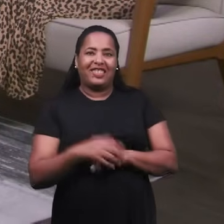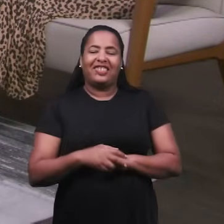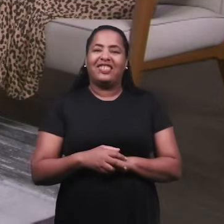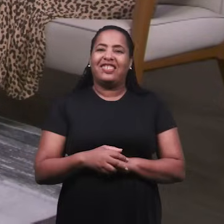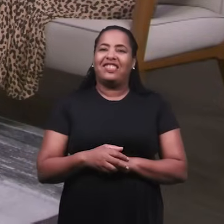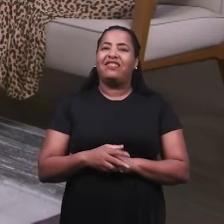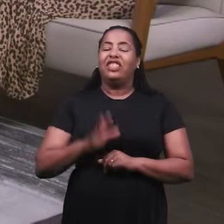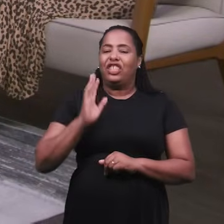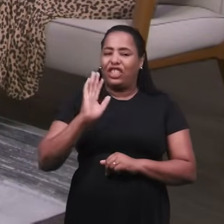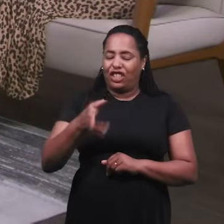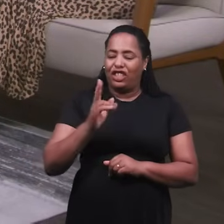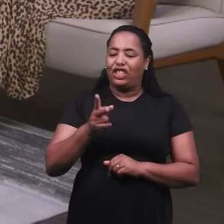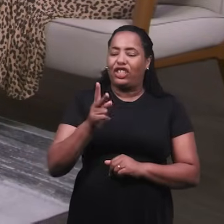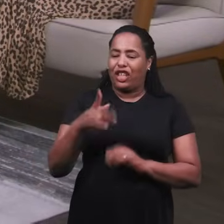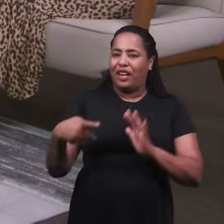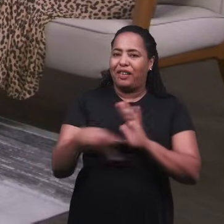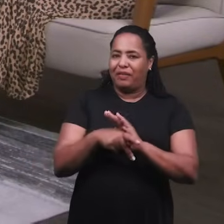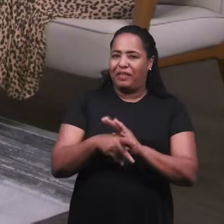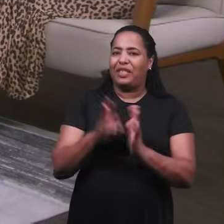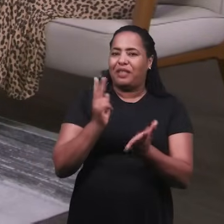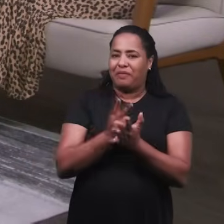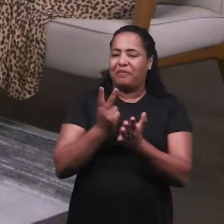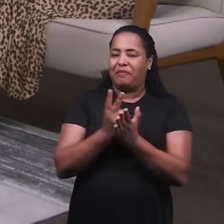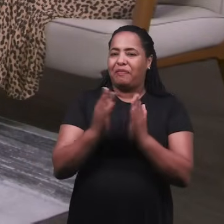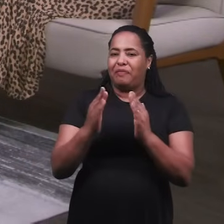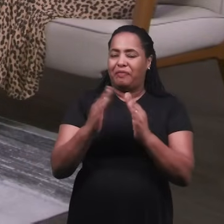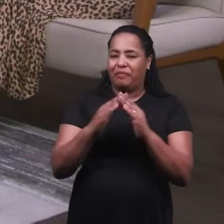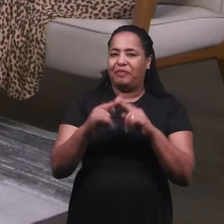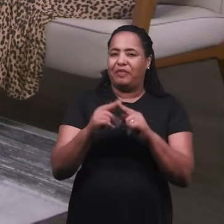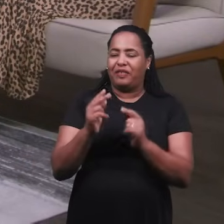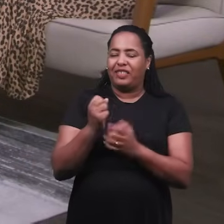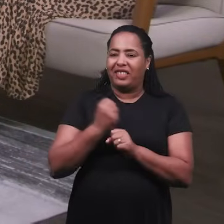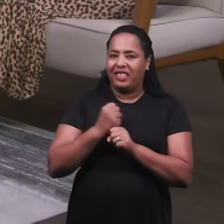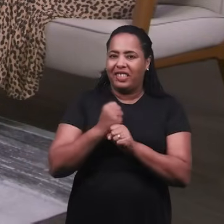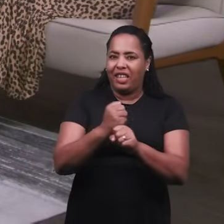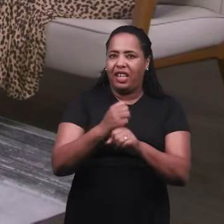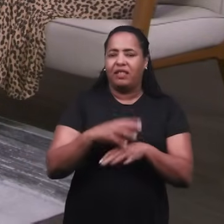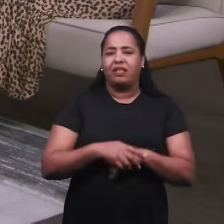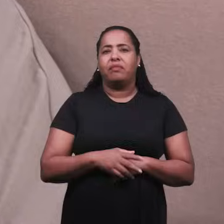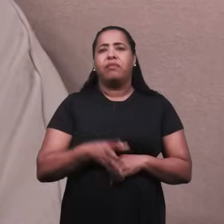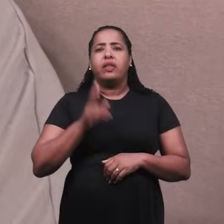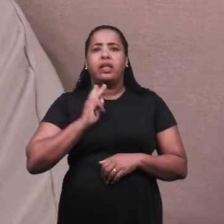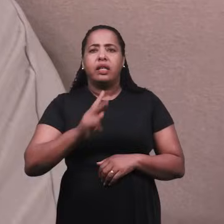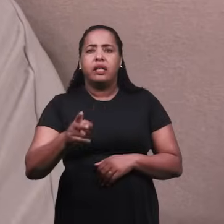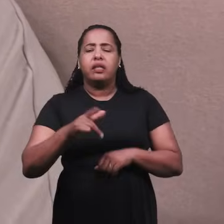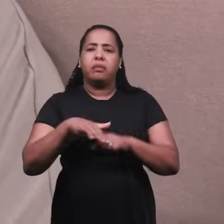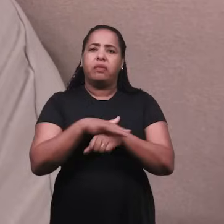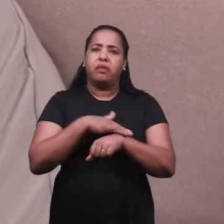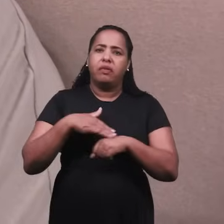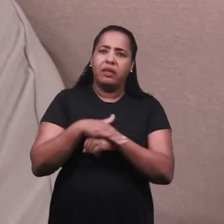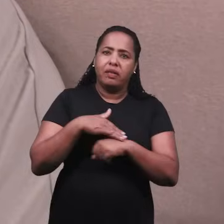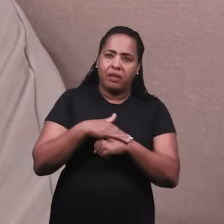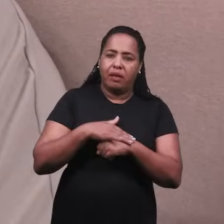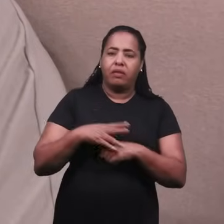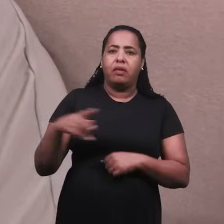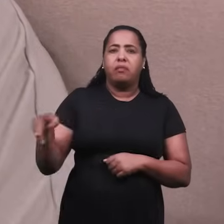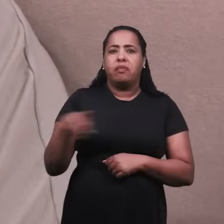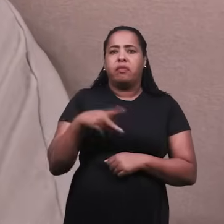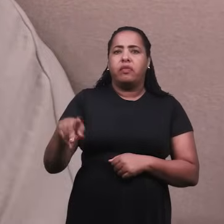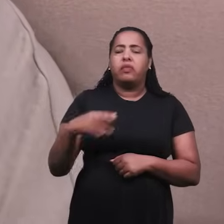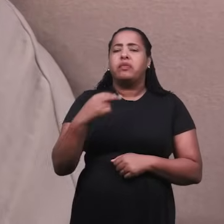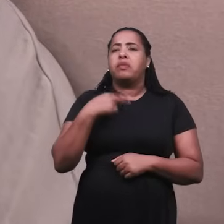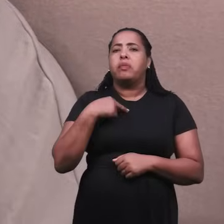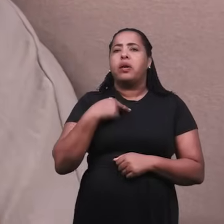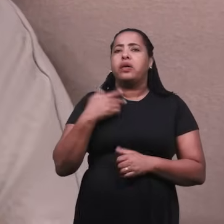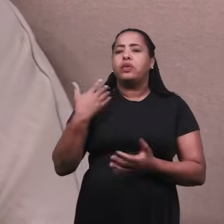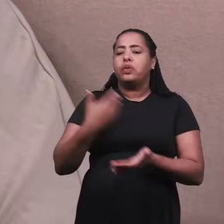Nós fomos da mesma igreja há muitos anos. Então, eu sempre comentava isso com elas, né? Que professora